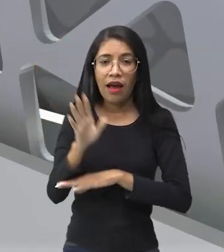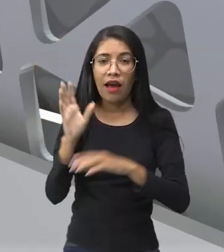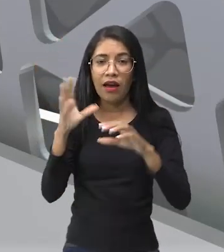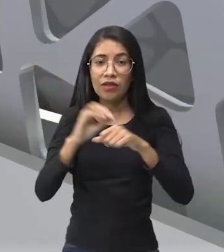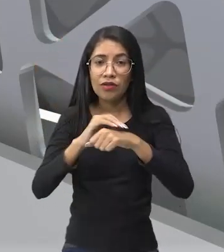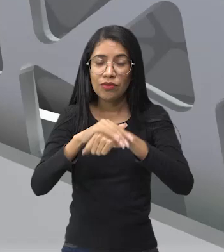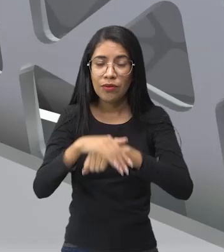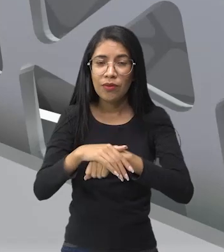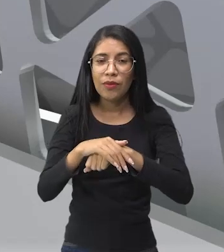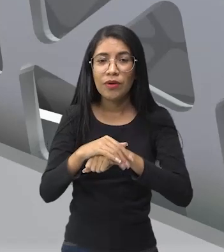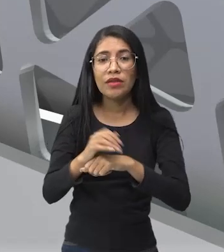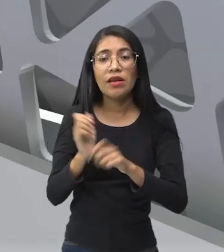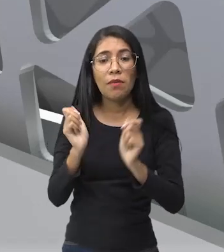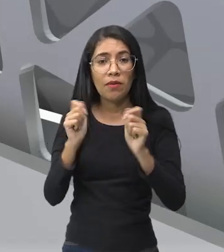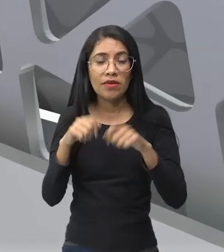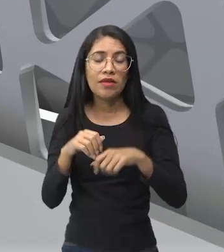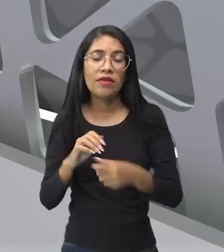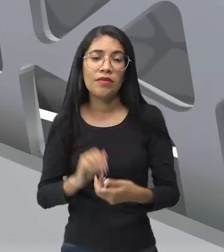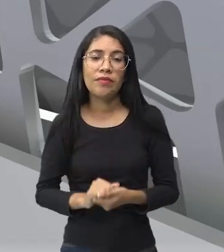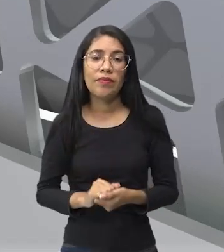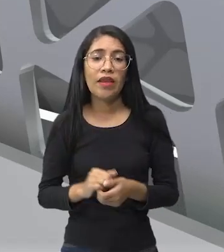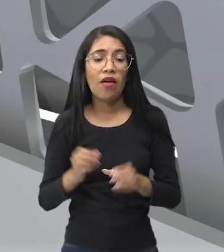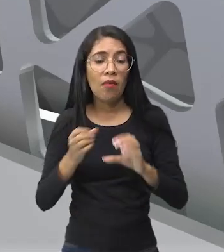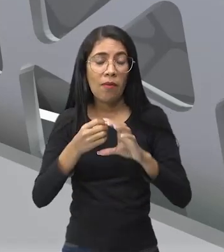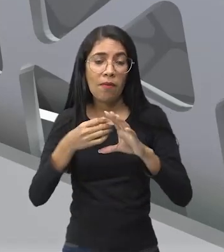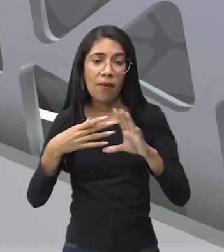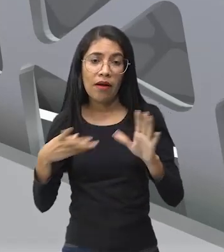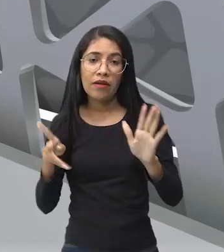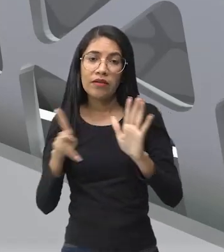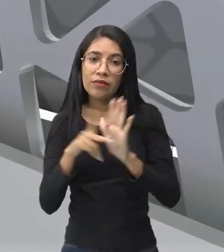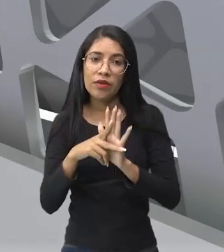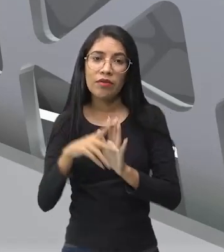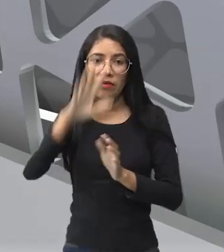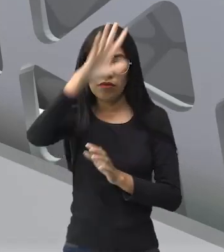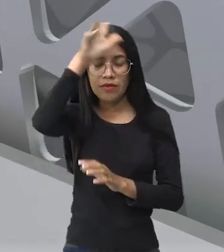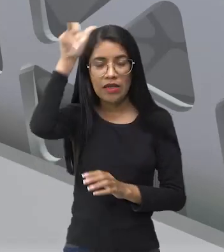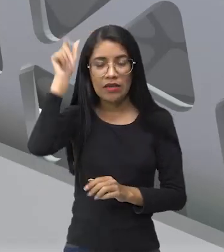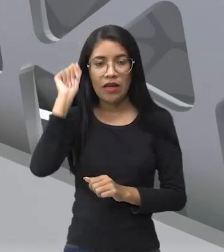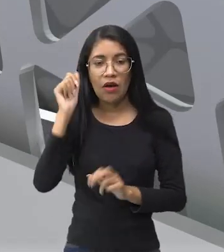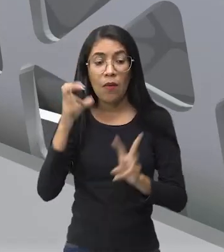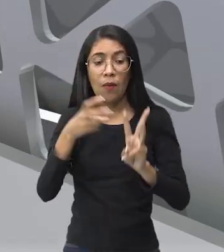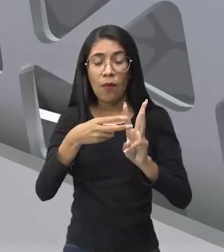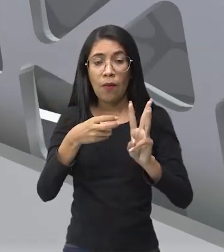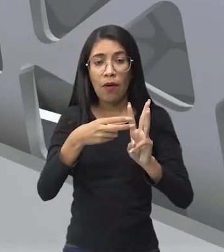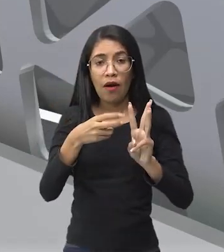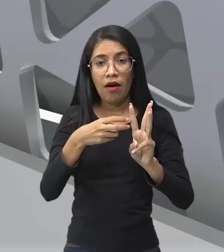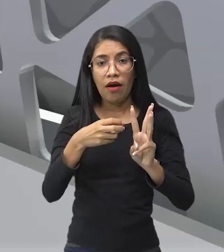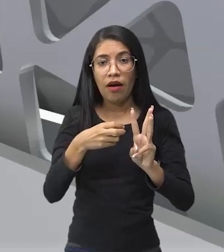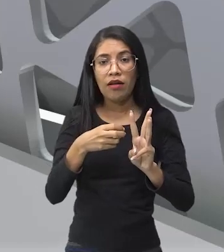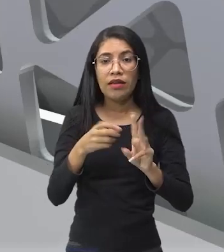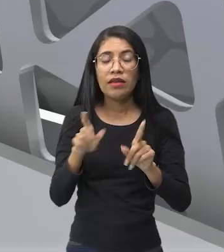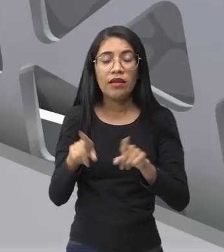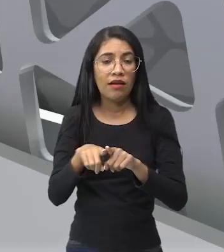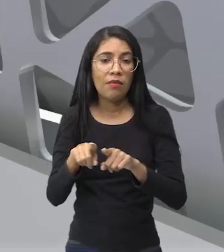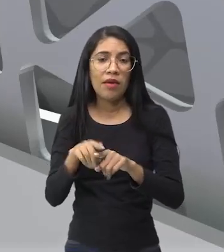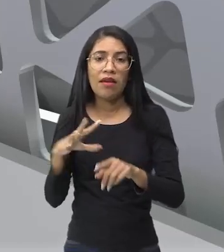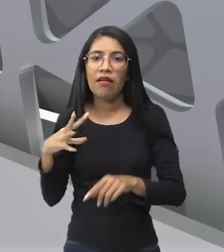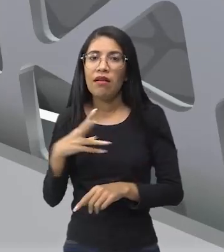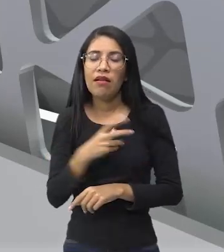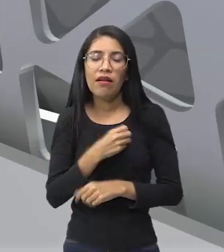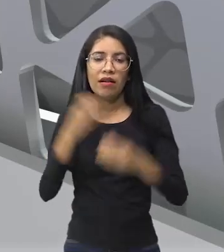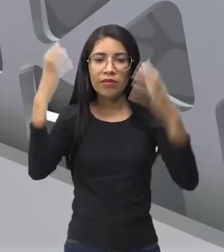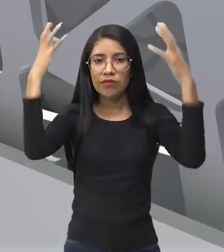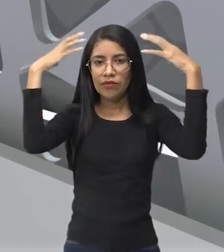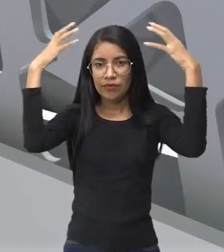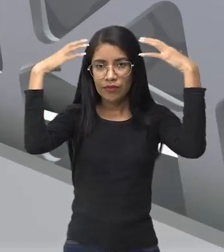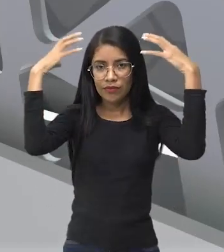noite, se for possível. É uma característica. O nosso irmão indígena, ele adora tomar banho. O rio está ali próximo, é